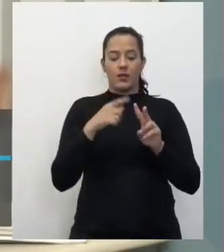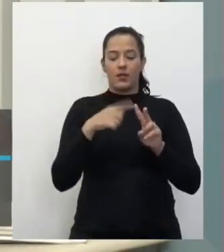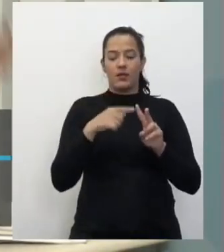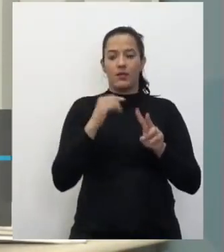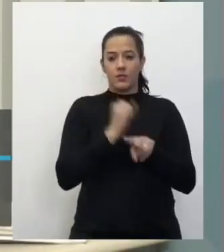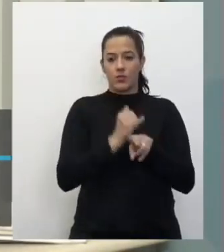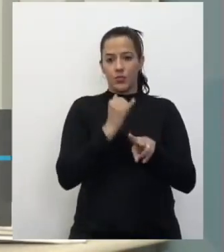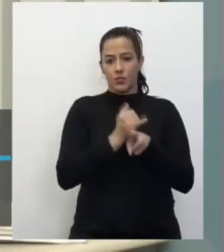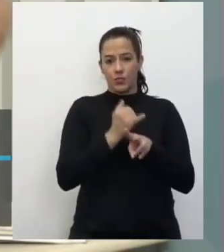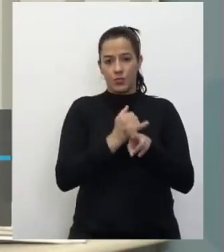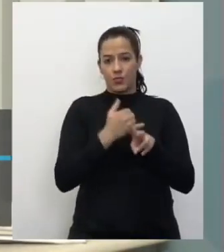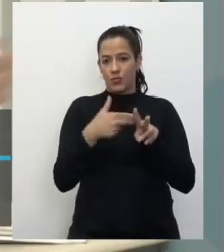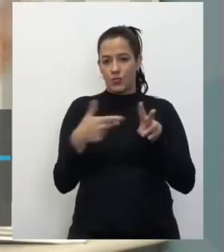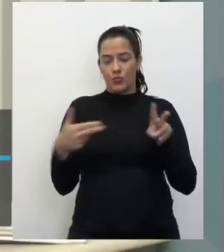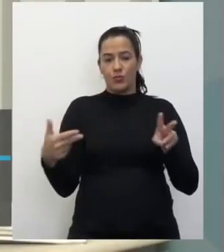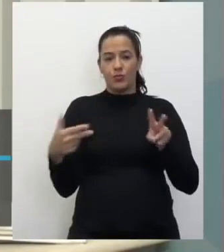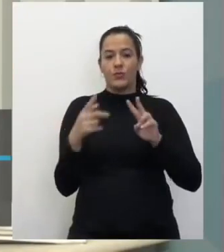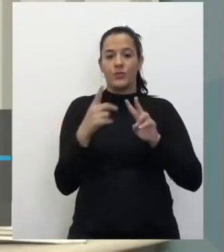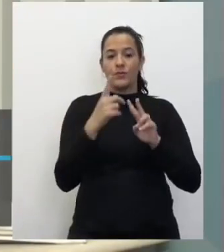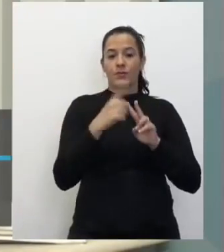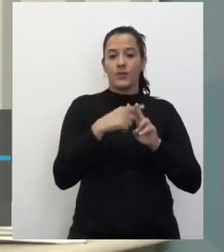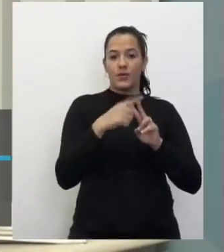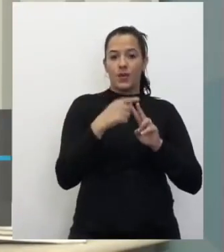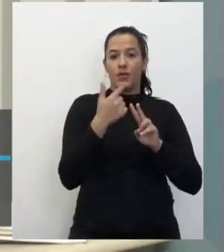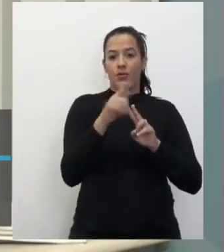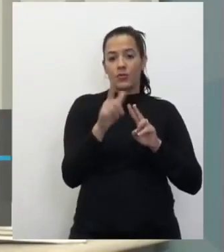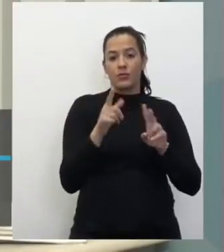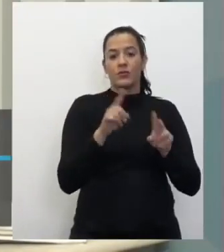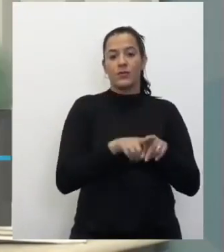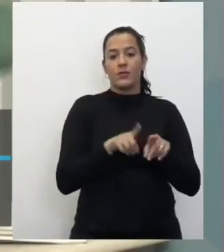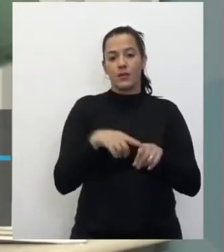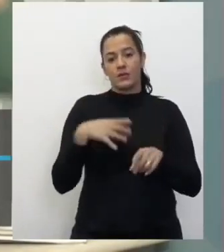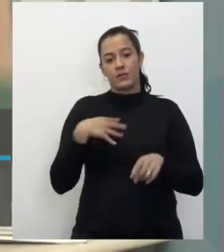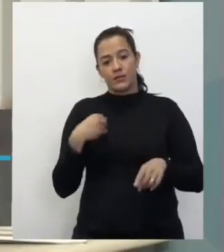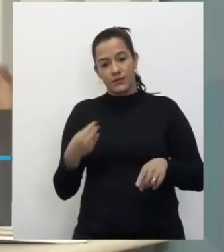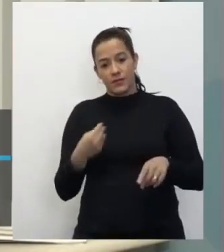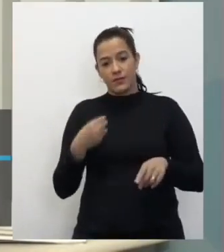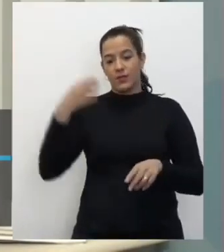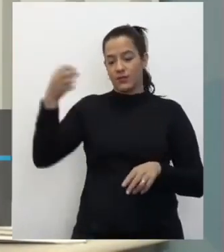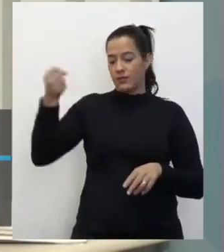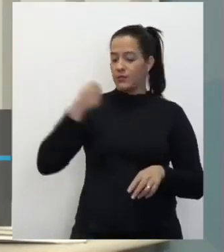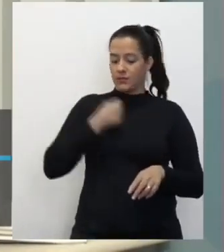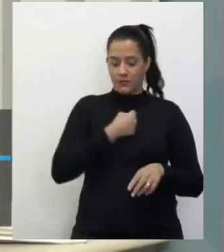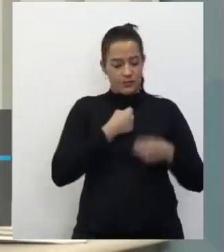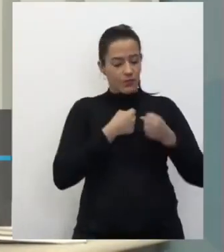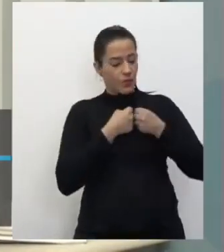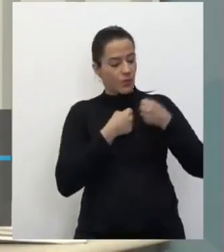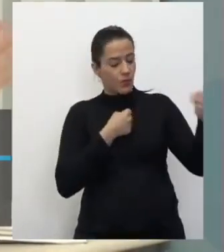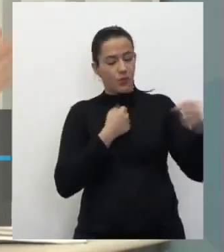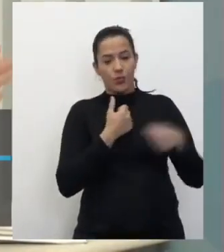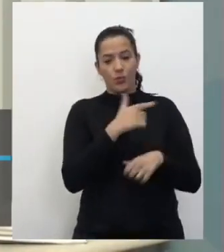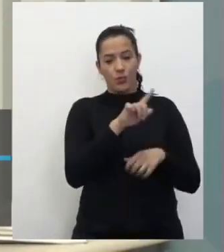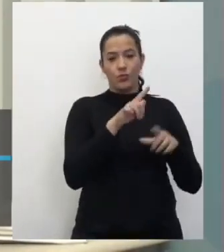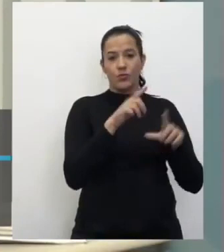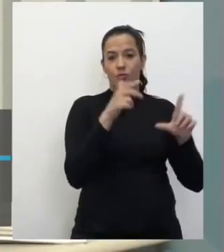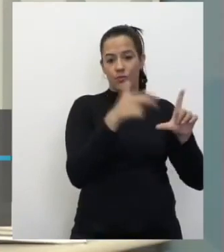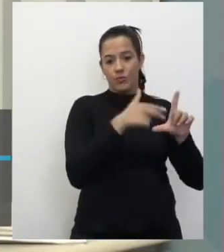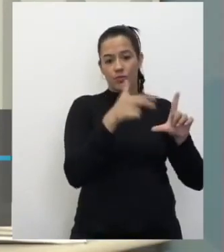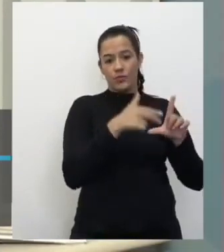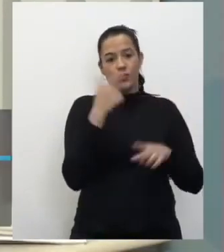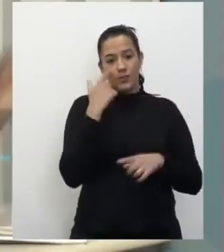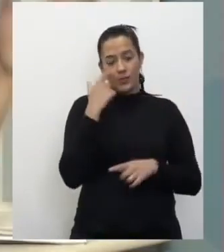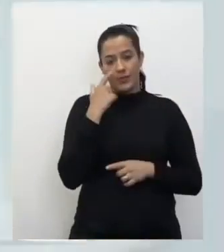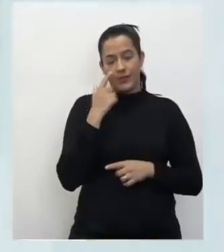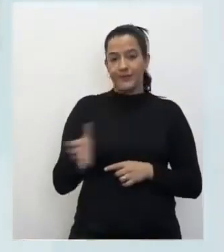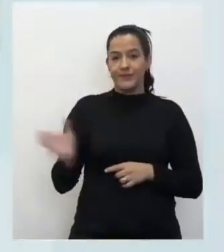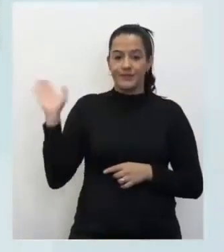com as mesmas filhinhas e tal, e tal. Gente, é isso. Quando às vezes uma personagem aparece em outra. O que é crossover? Na